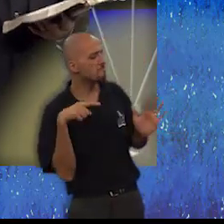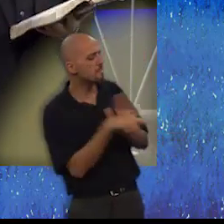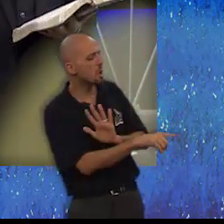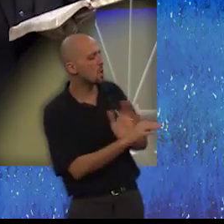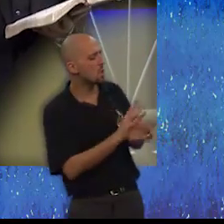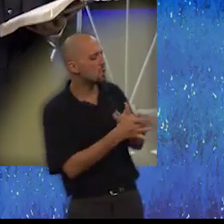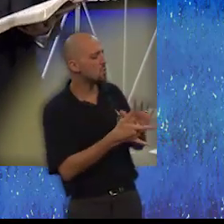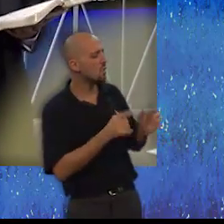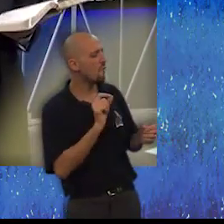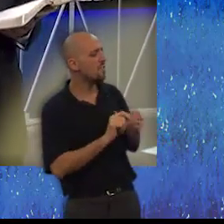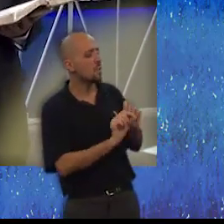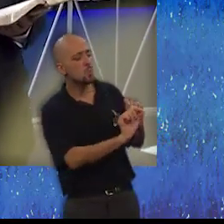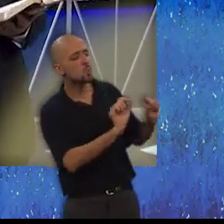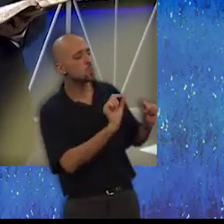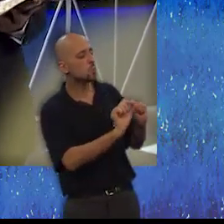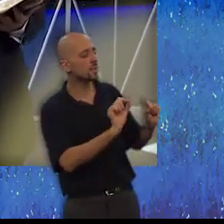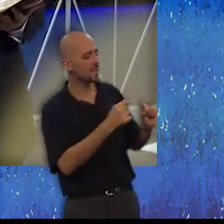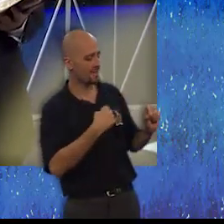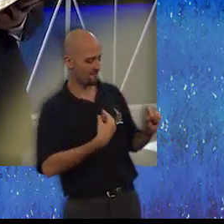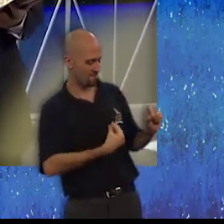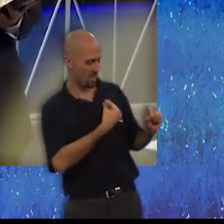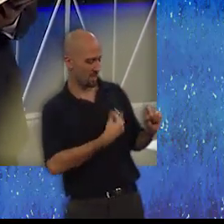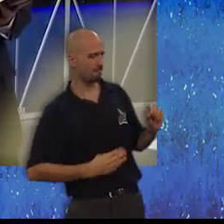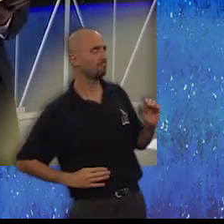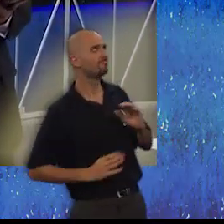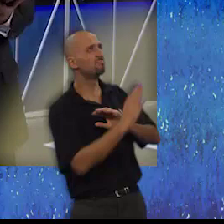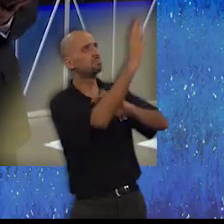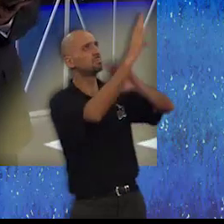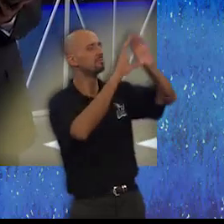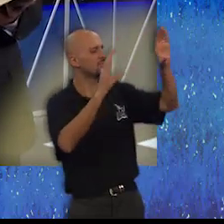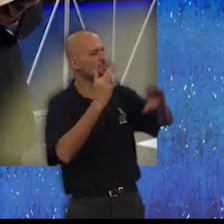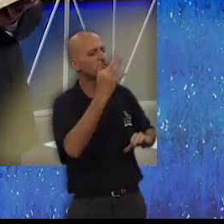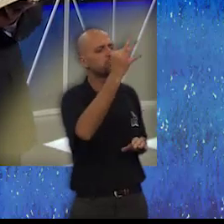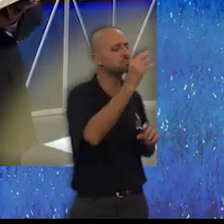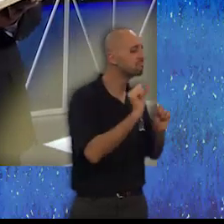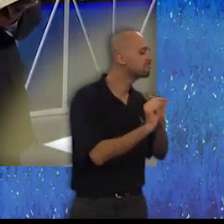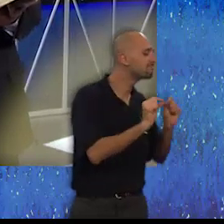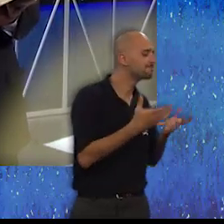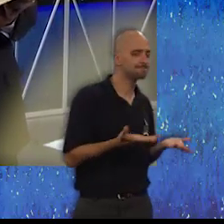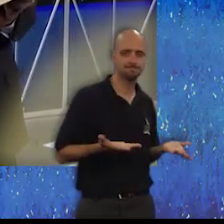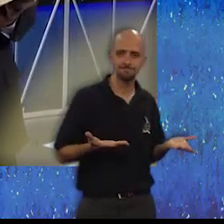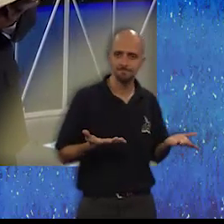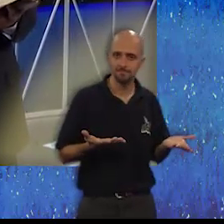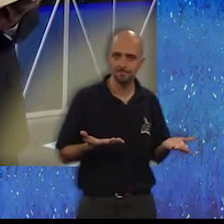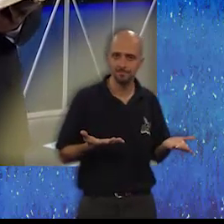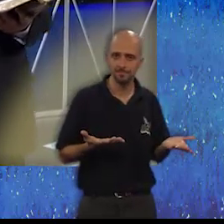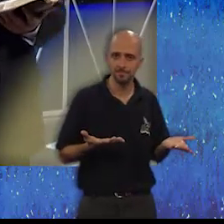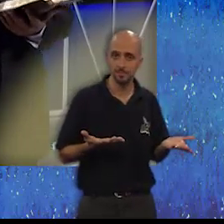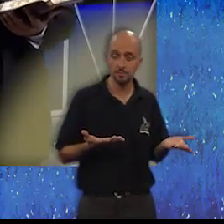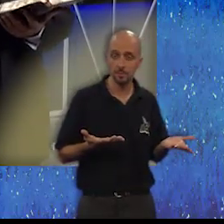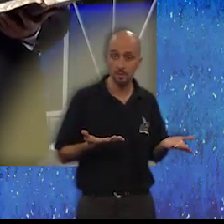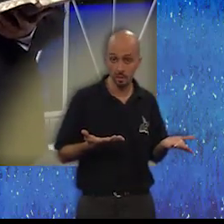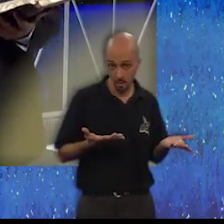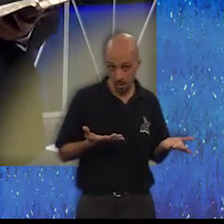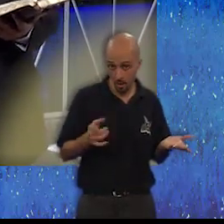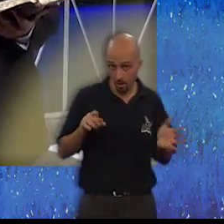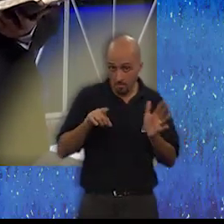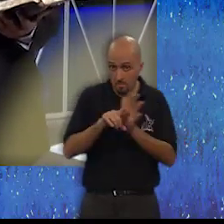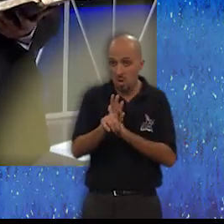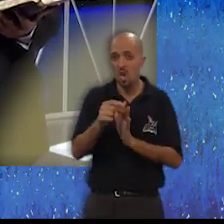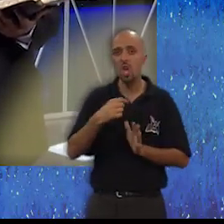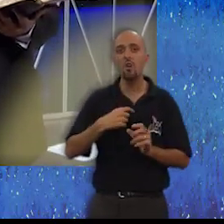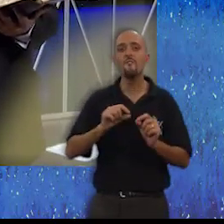que a pergunta dele tem um ingrediente que se torna um complicador, porque ele pergunta assim, o que eu tenho que fazer de